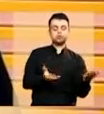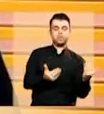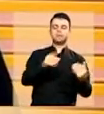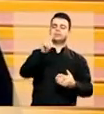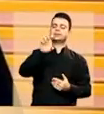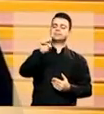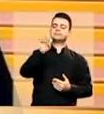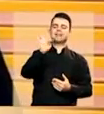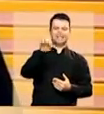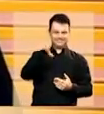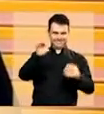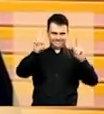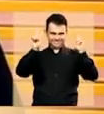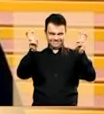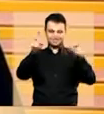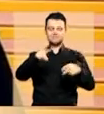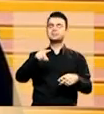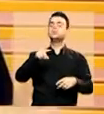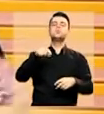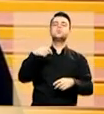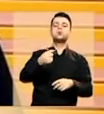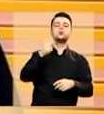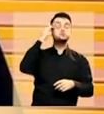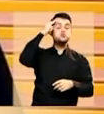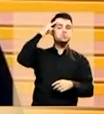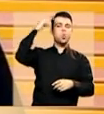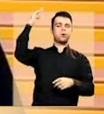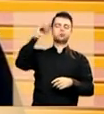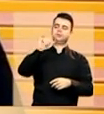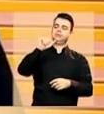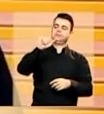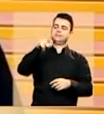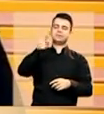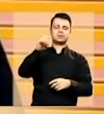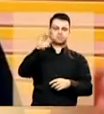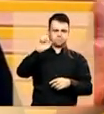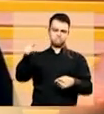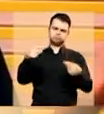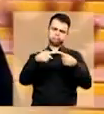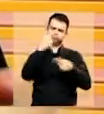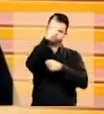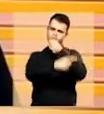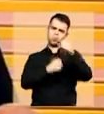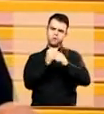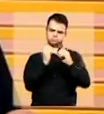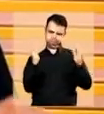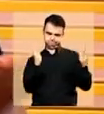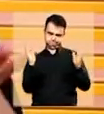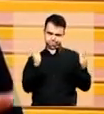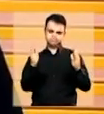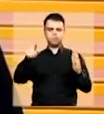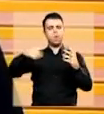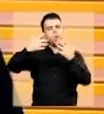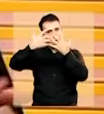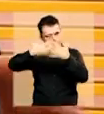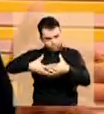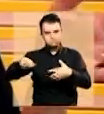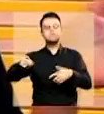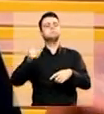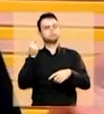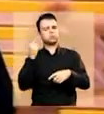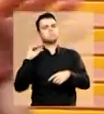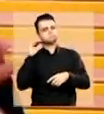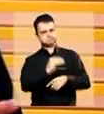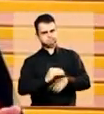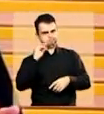e o Sonho Internacional. O Jovem Destaque também um ano, tá? Ele é todo patrocinado pelo distrito com